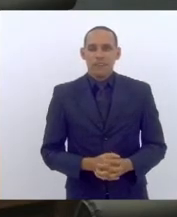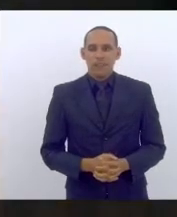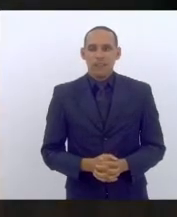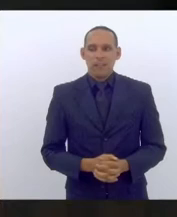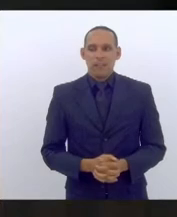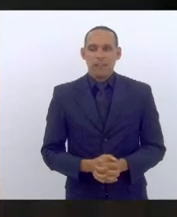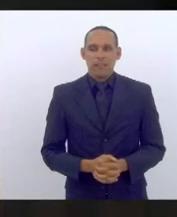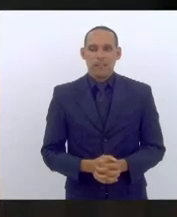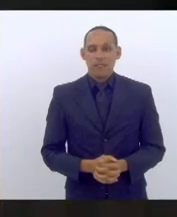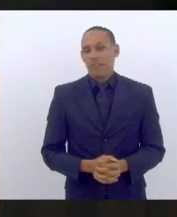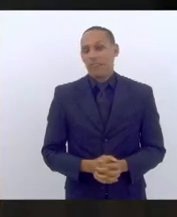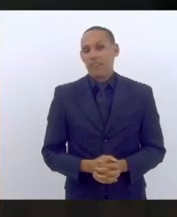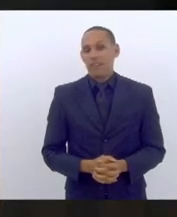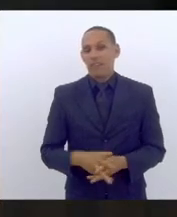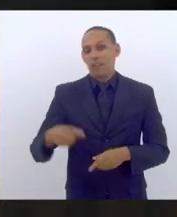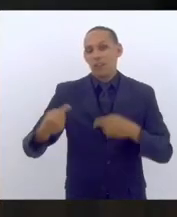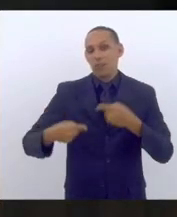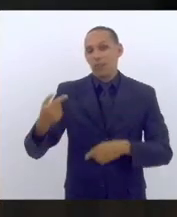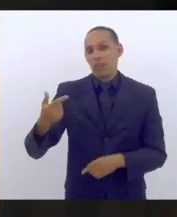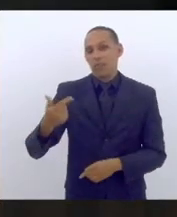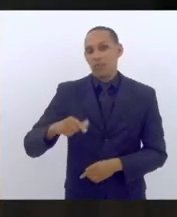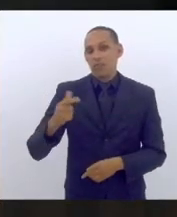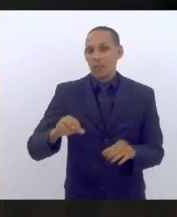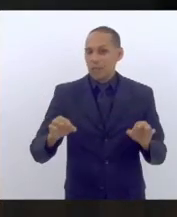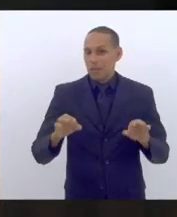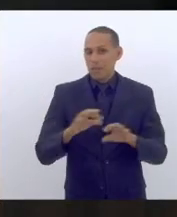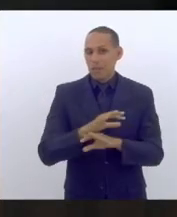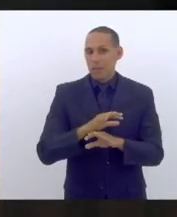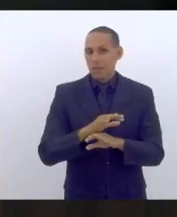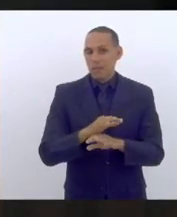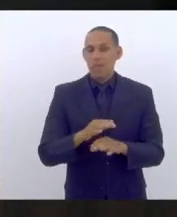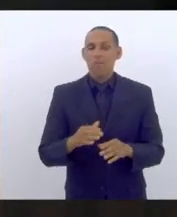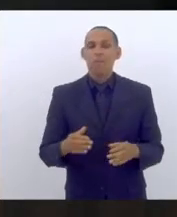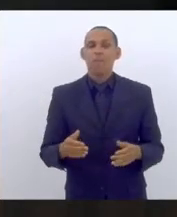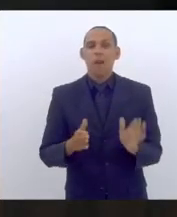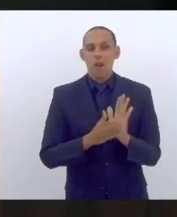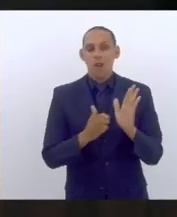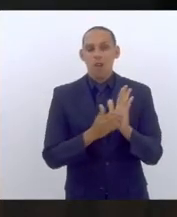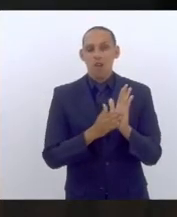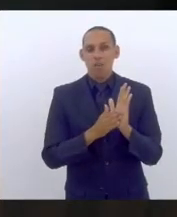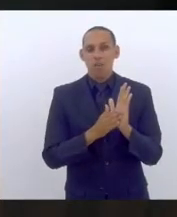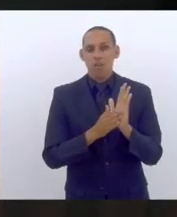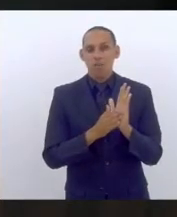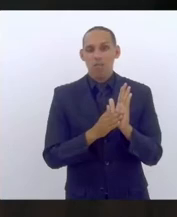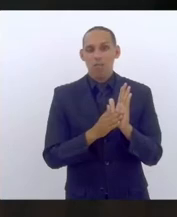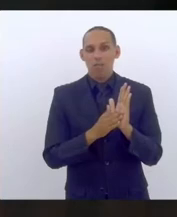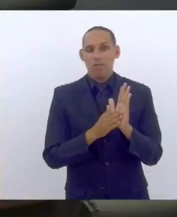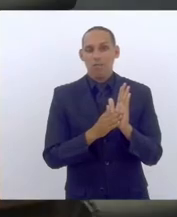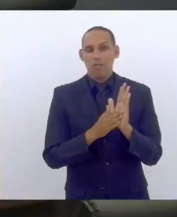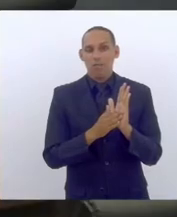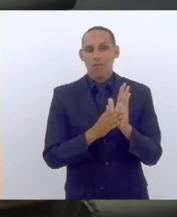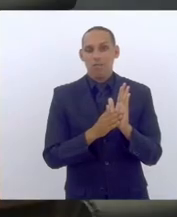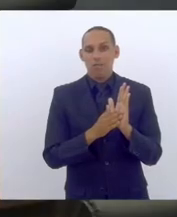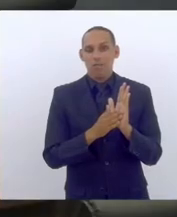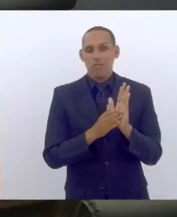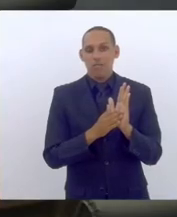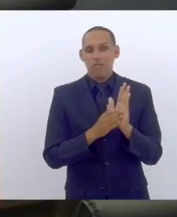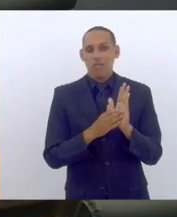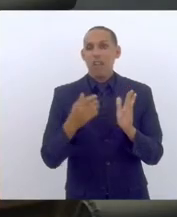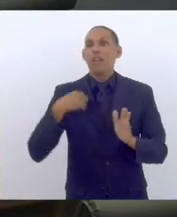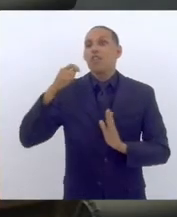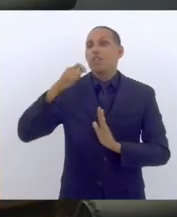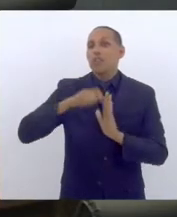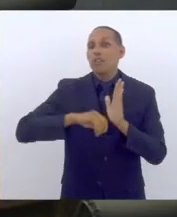não havendo mais Quem Queira discutir encerrada a discussão apresente proposta levou recebeu seis